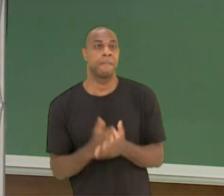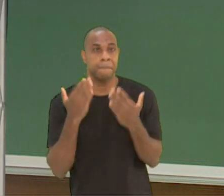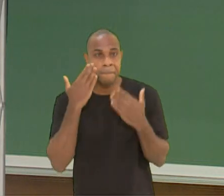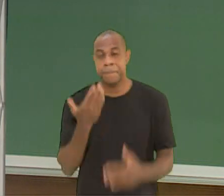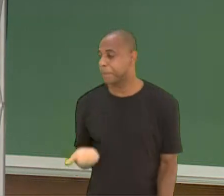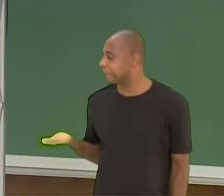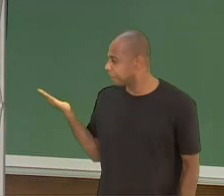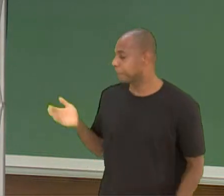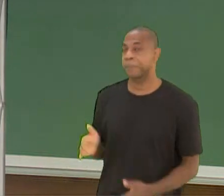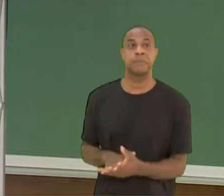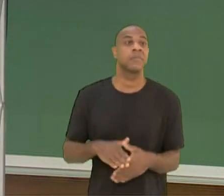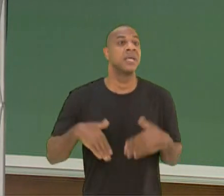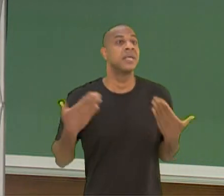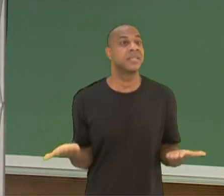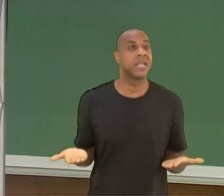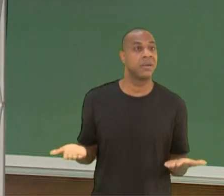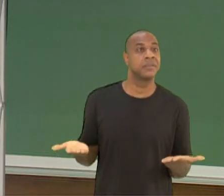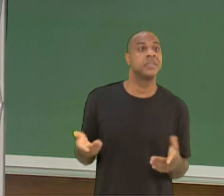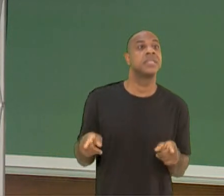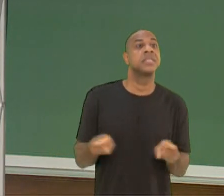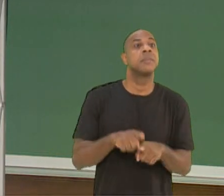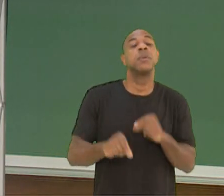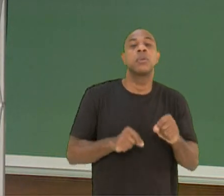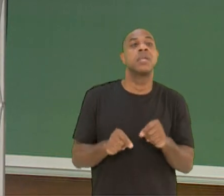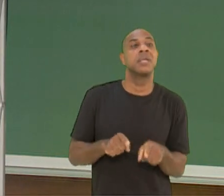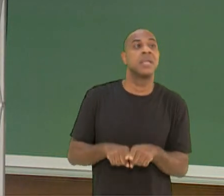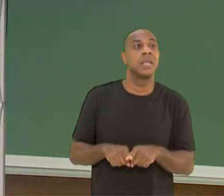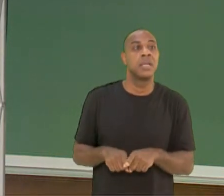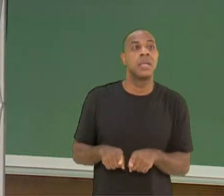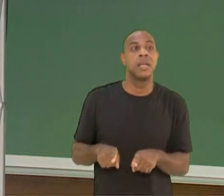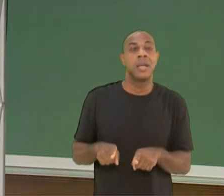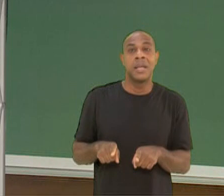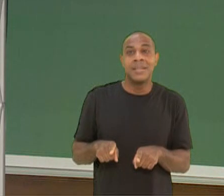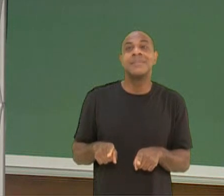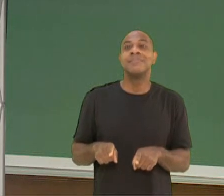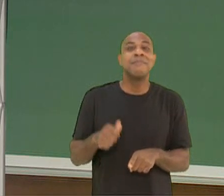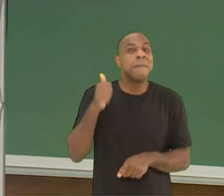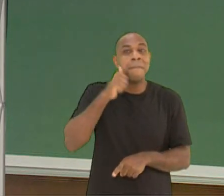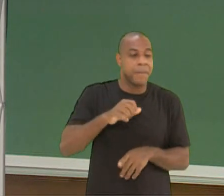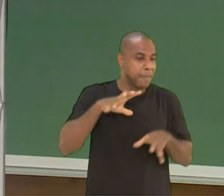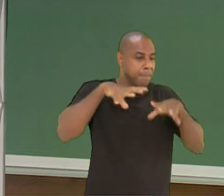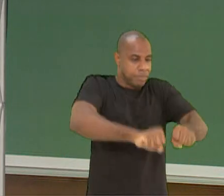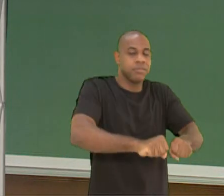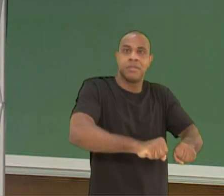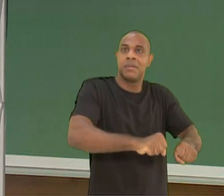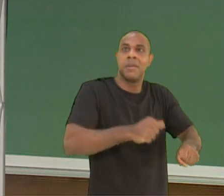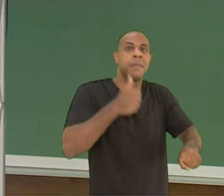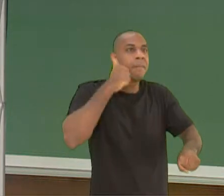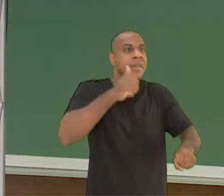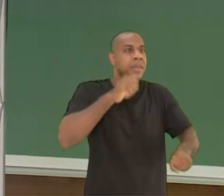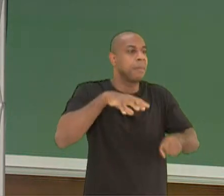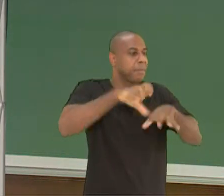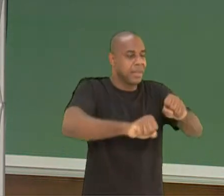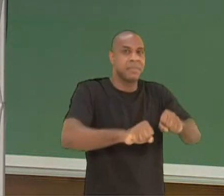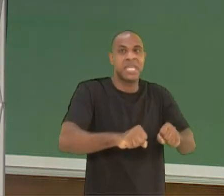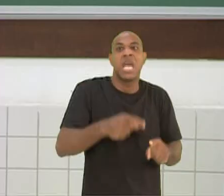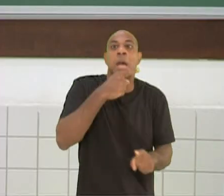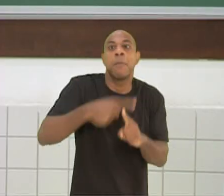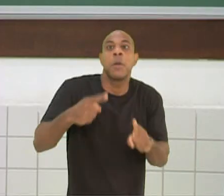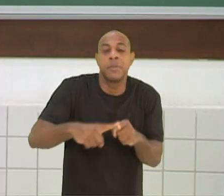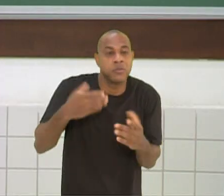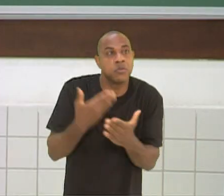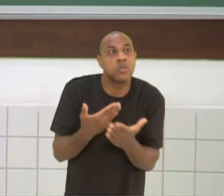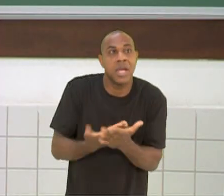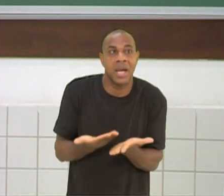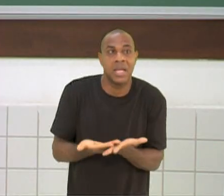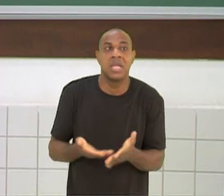de atentados terroristas e sequestro, principalmente sequestro de meninas, que são proibidas de estudar e chegam até